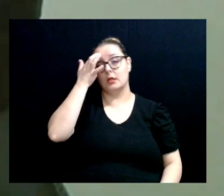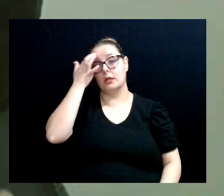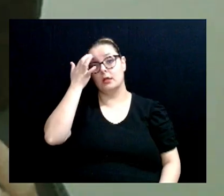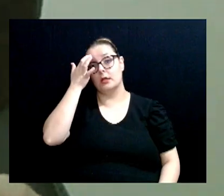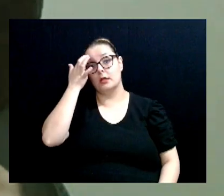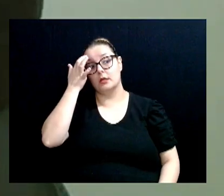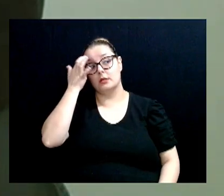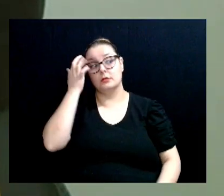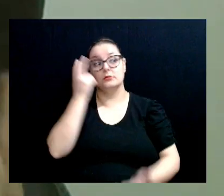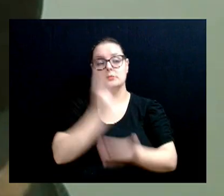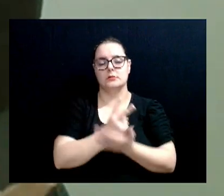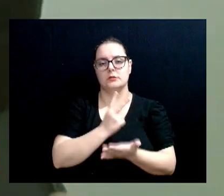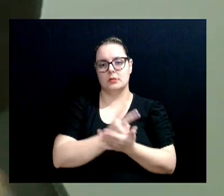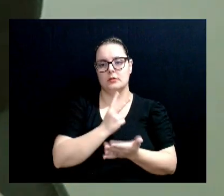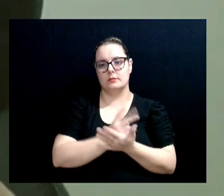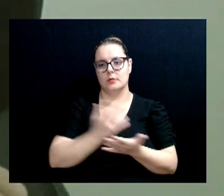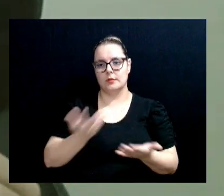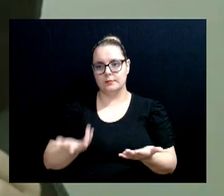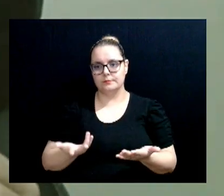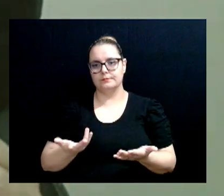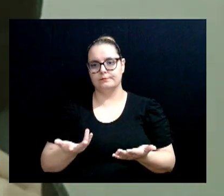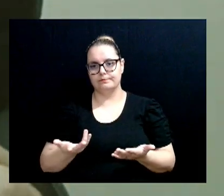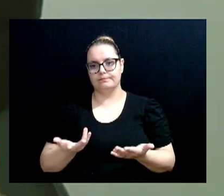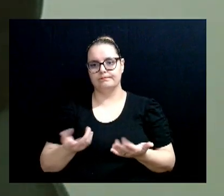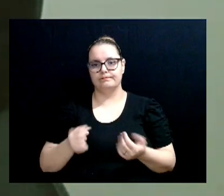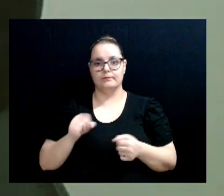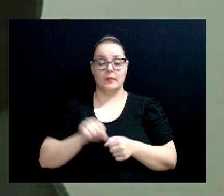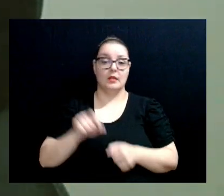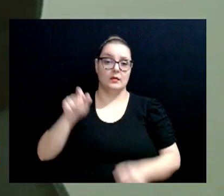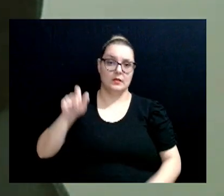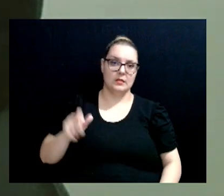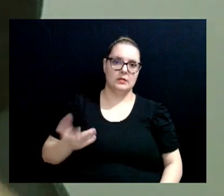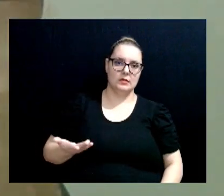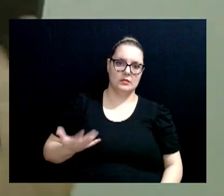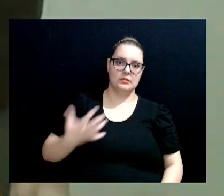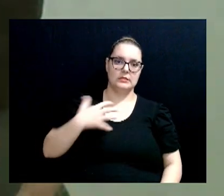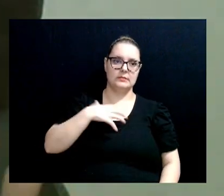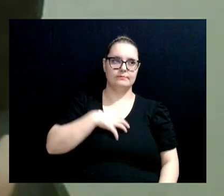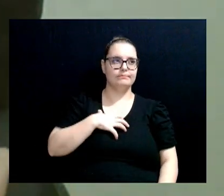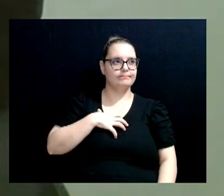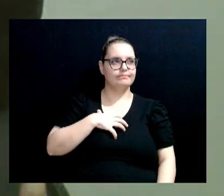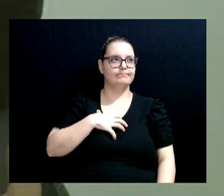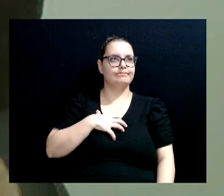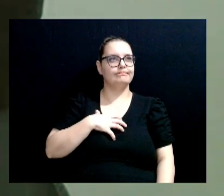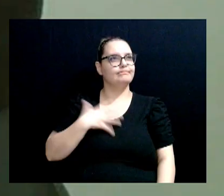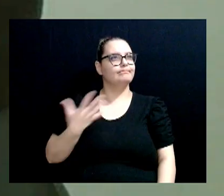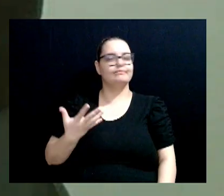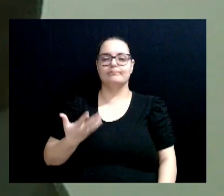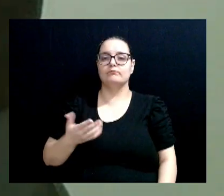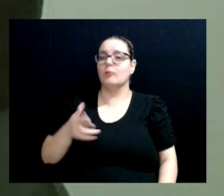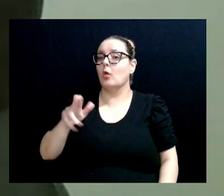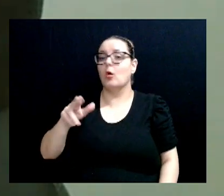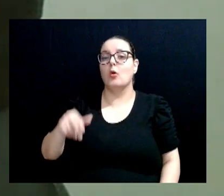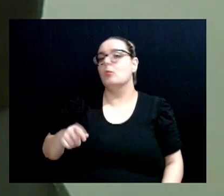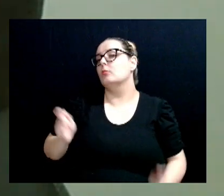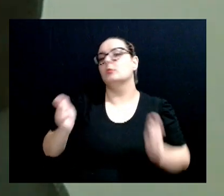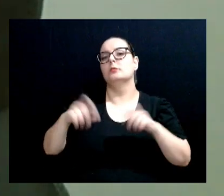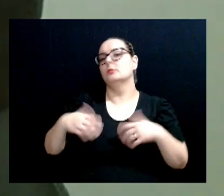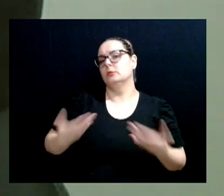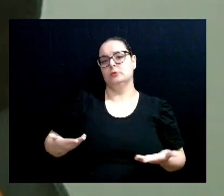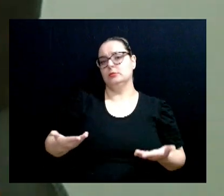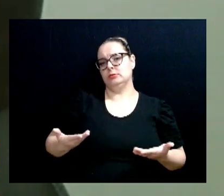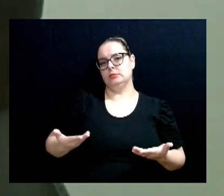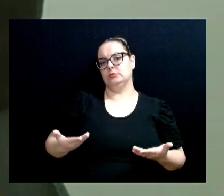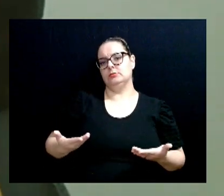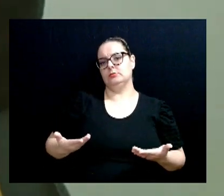constante, né? E fazer a pessoa se sentir ali como se ela nunca fosse suficiente, né?